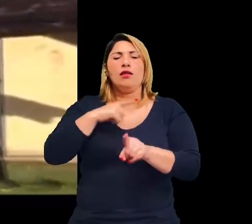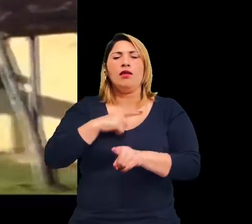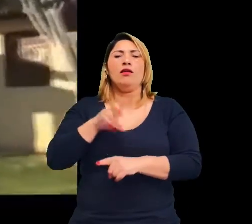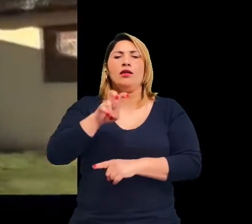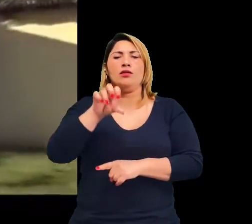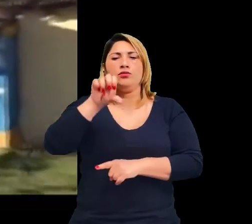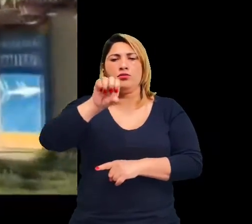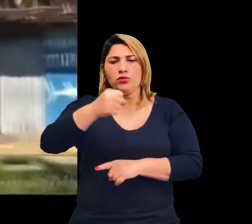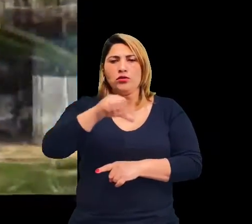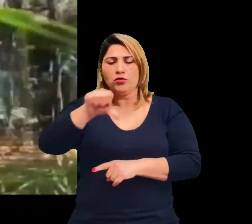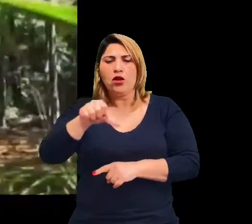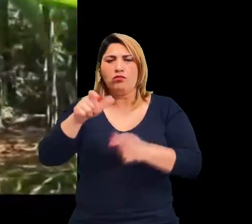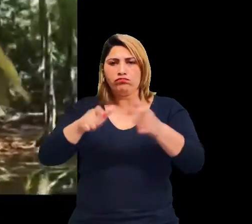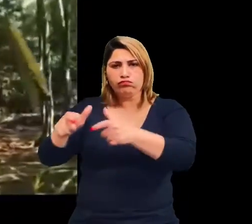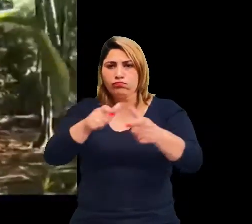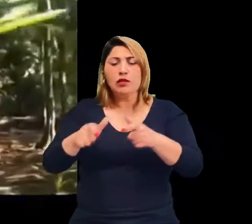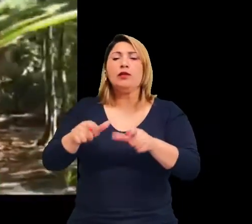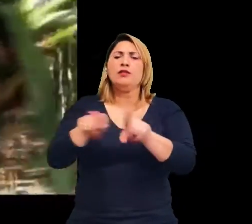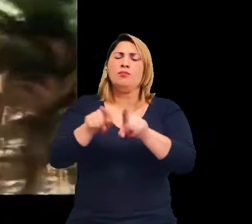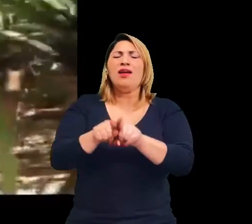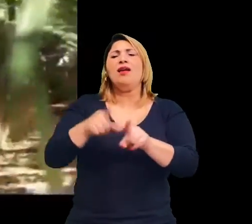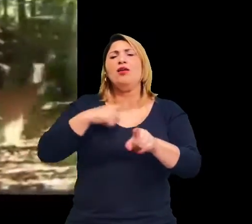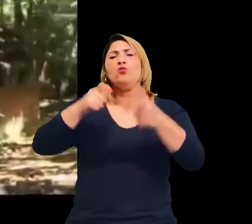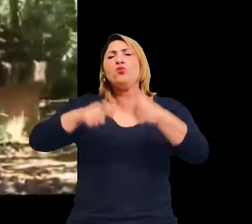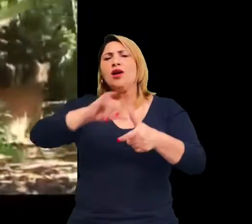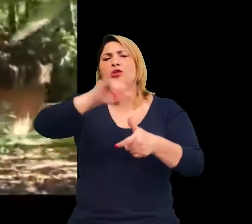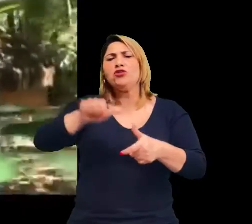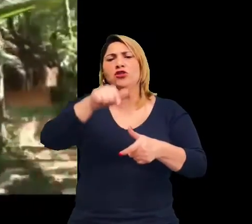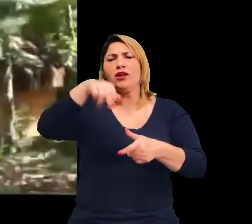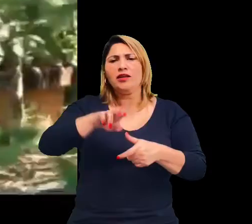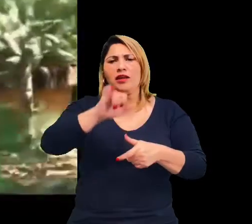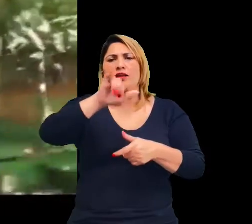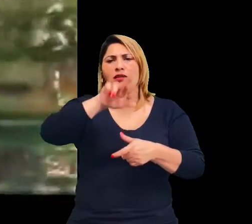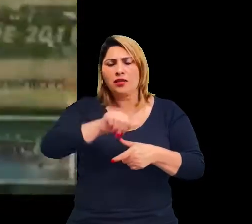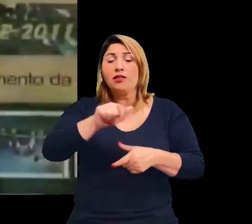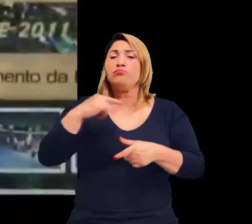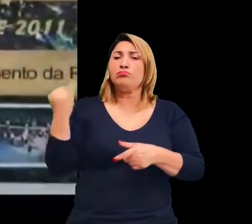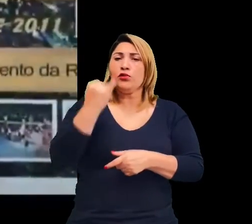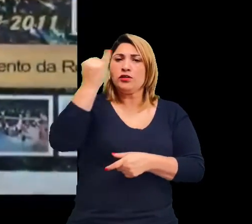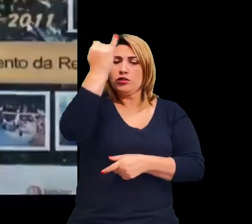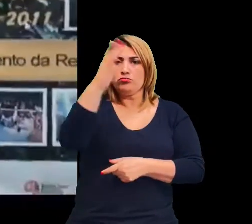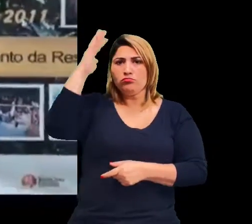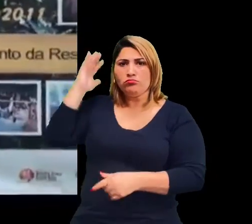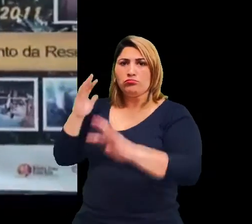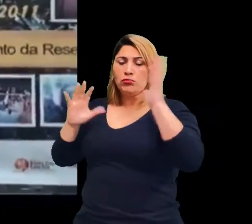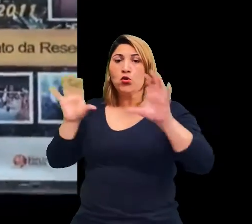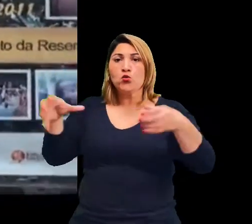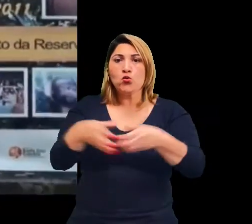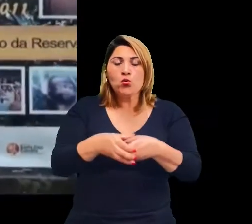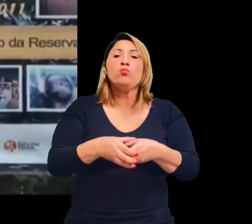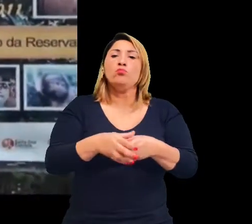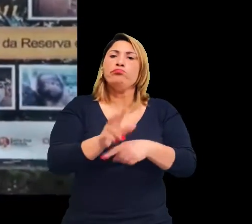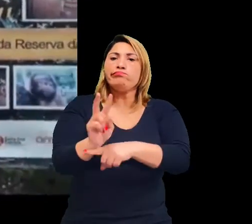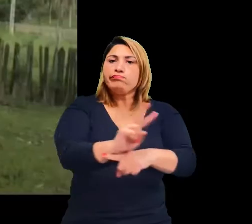e 827 a reserva da Jaqueira, que é um importante fragmento de Mata Atlântica que a nossa comunidade preserva com a nossa